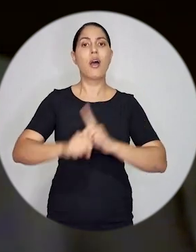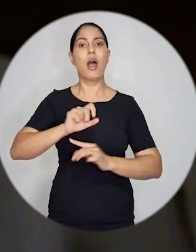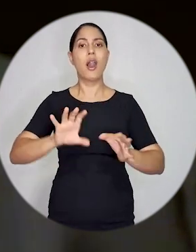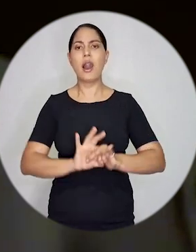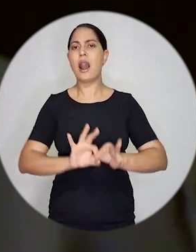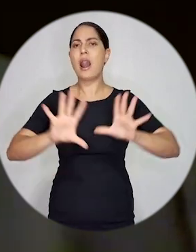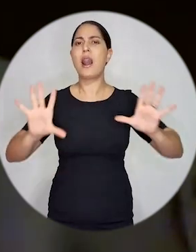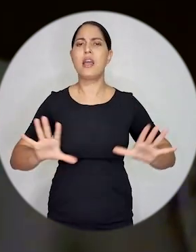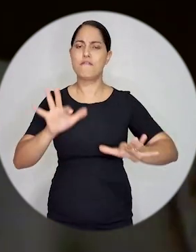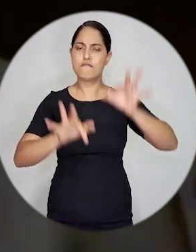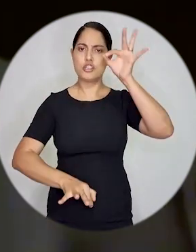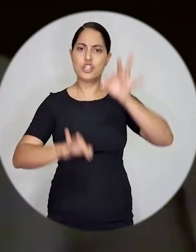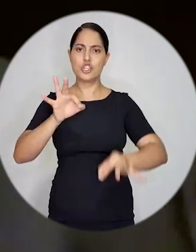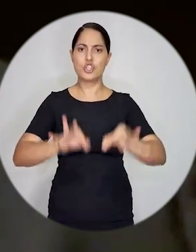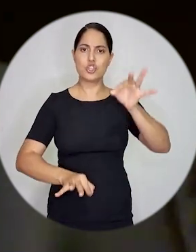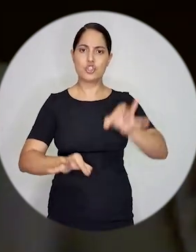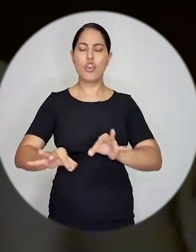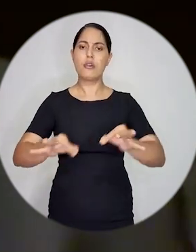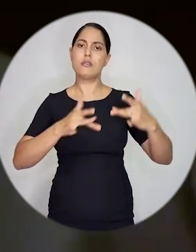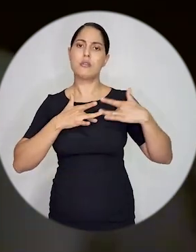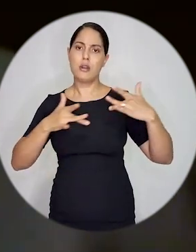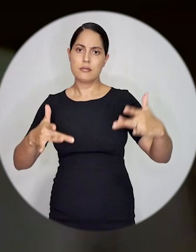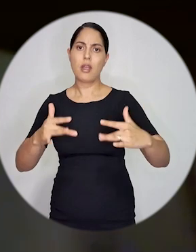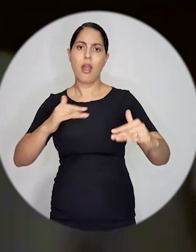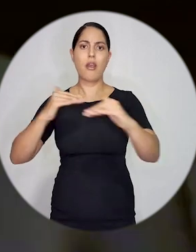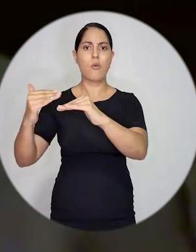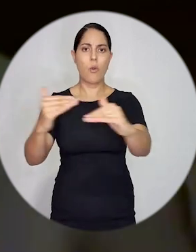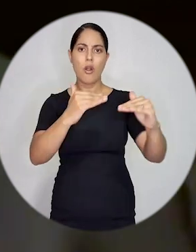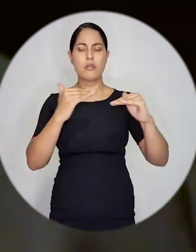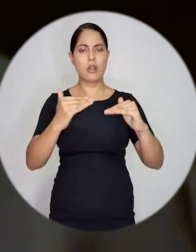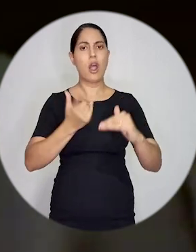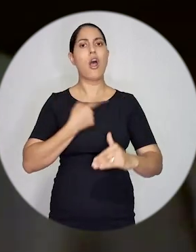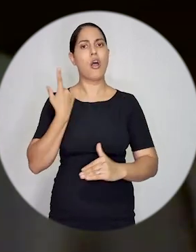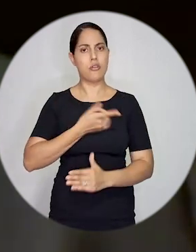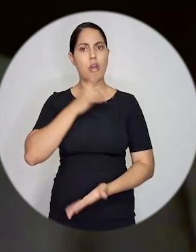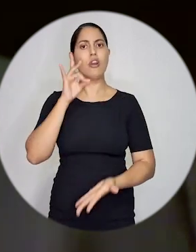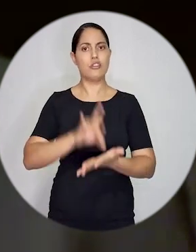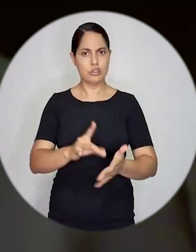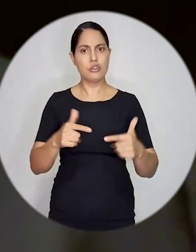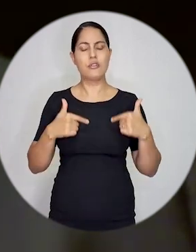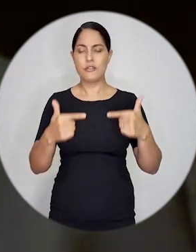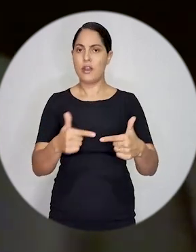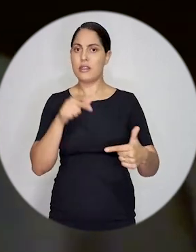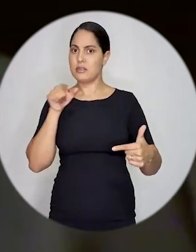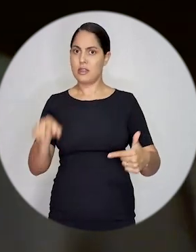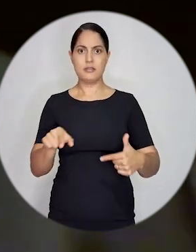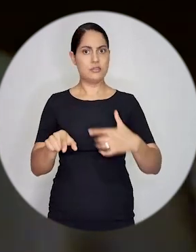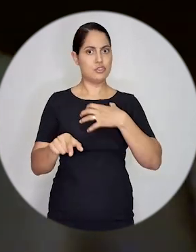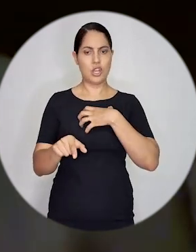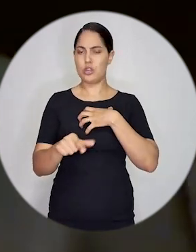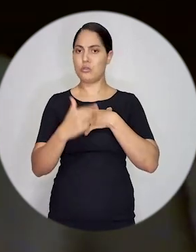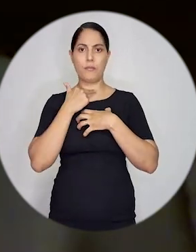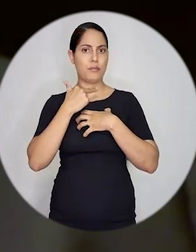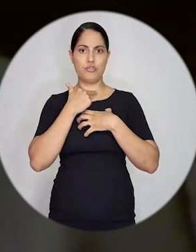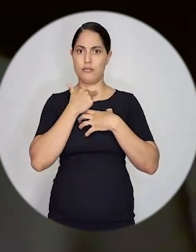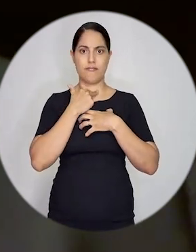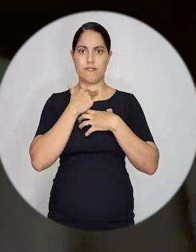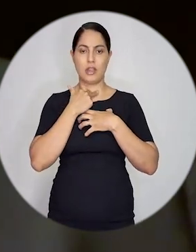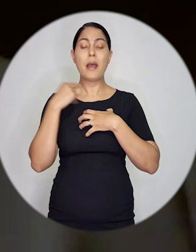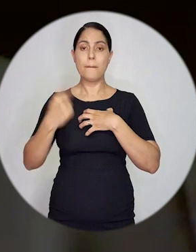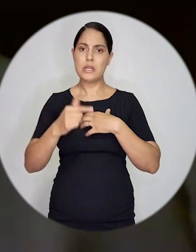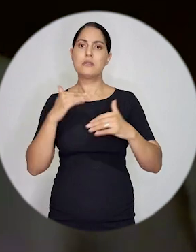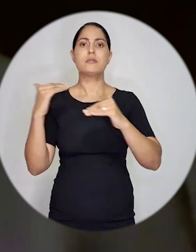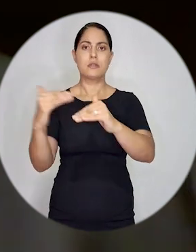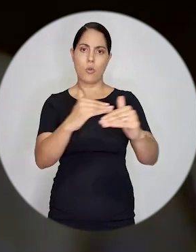sociedade livre, justa, solidária e igualitária. E a gente não poderia coadunar com algo que não